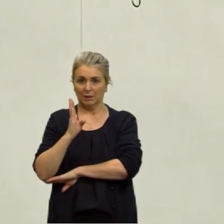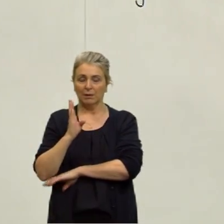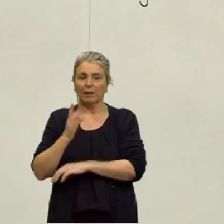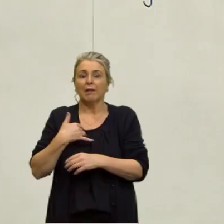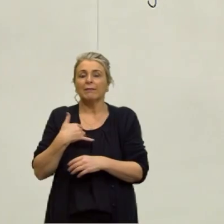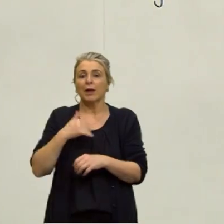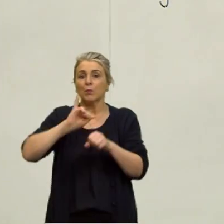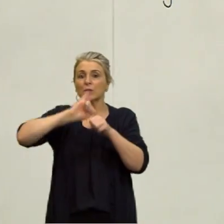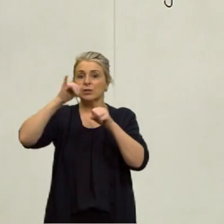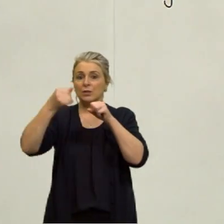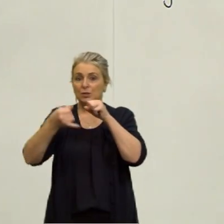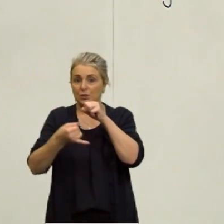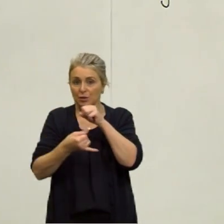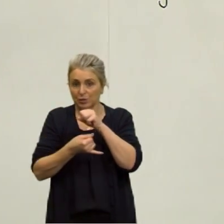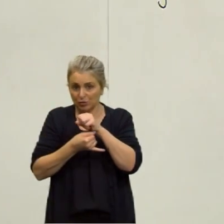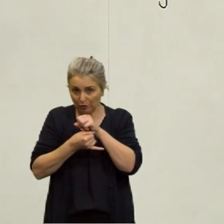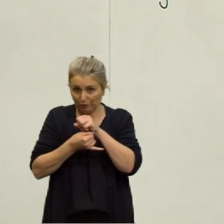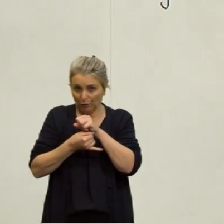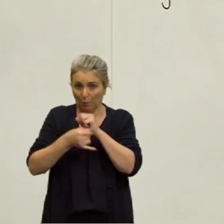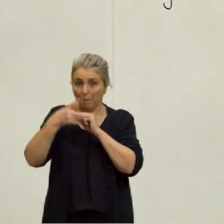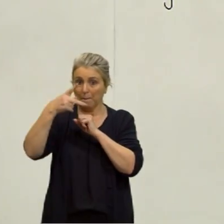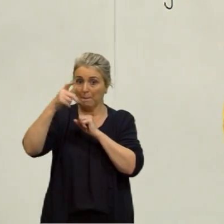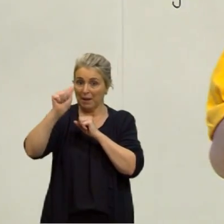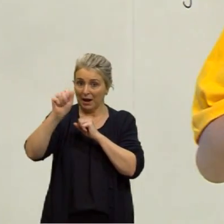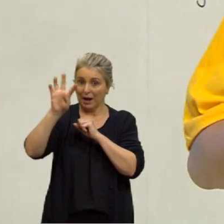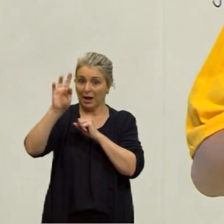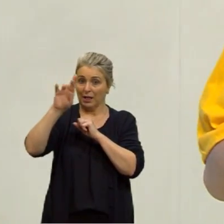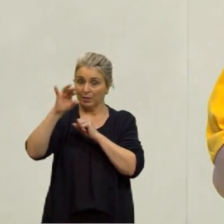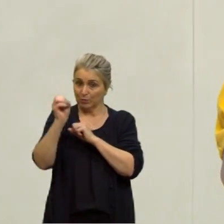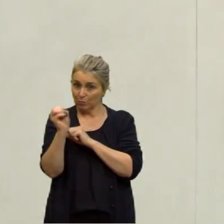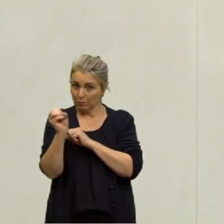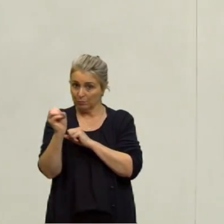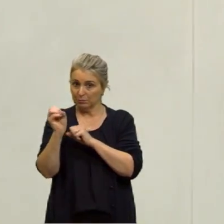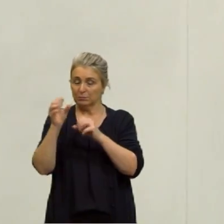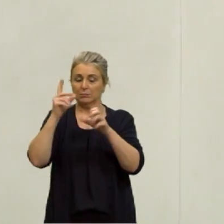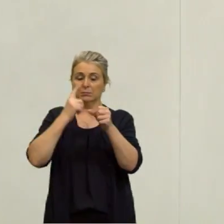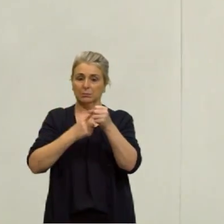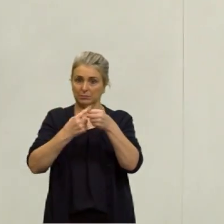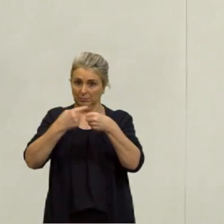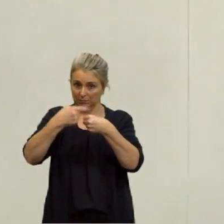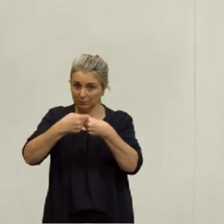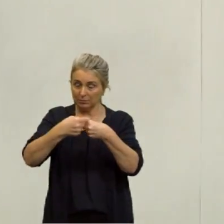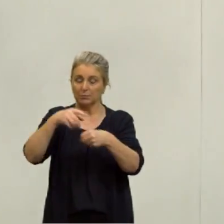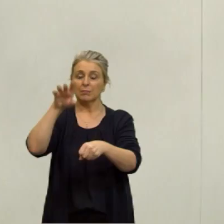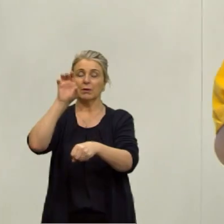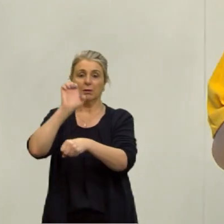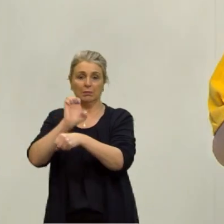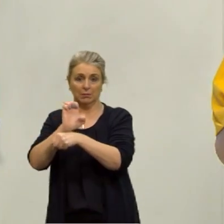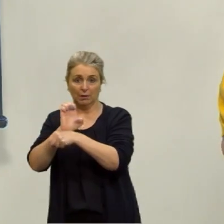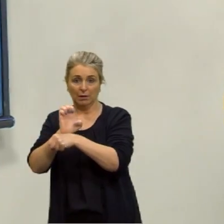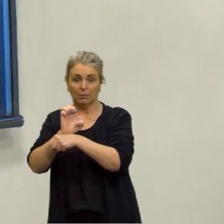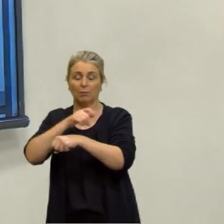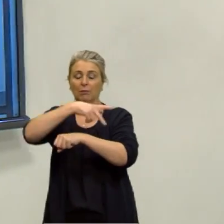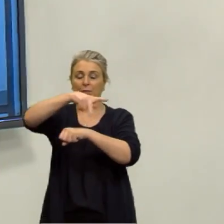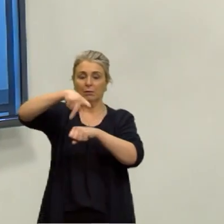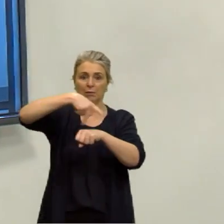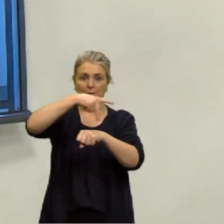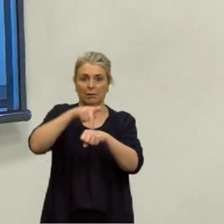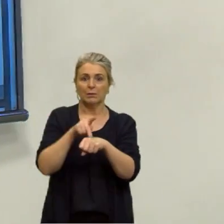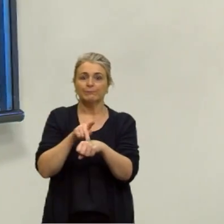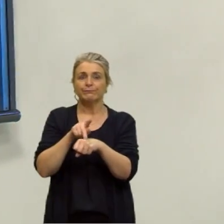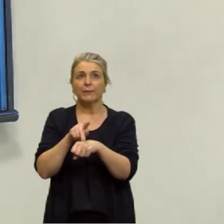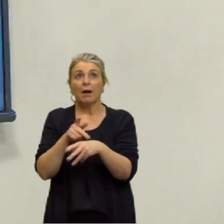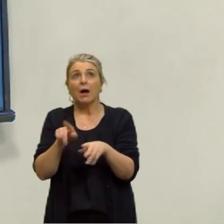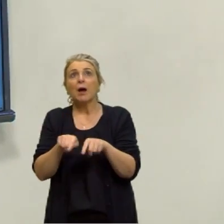do está o ou do país e se fosse um objeto por exemplo eu posso dizer que eu ganhei um vinho